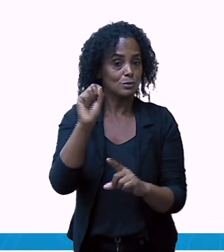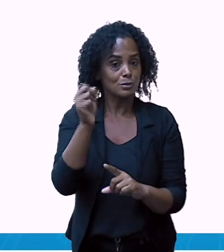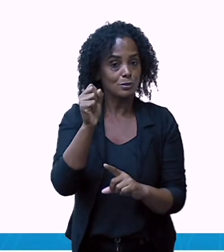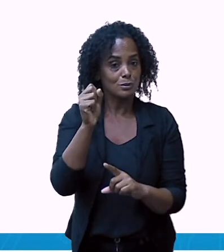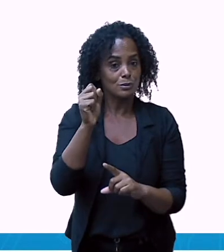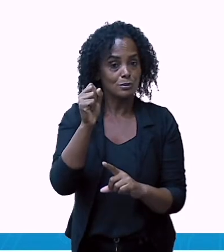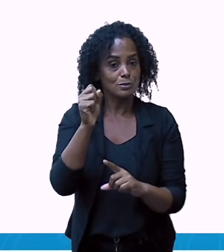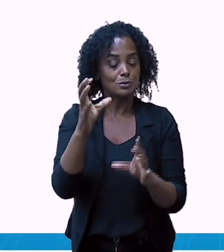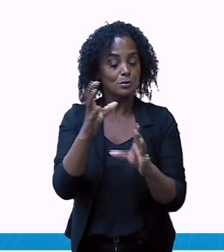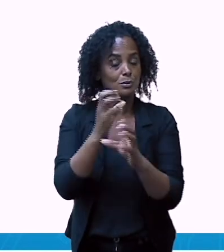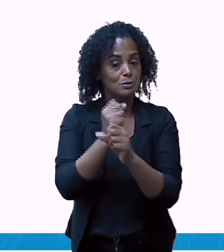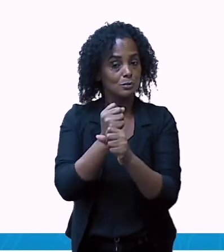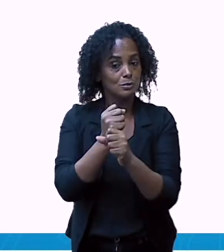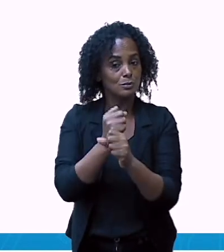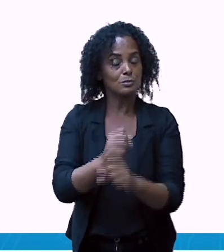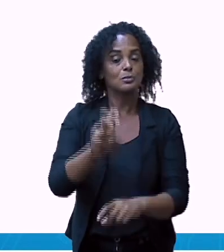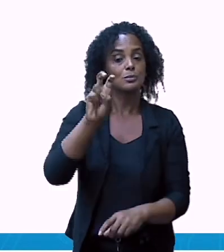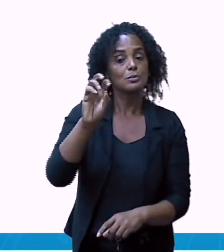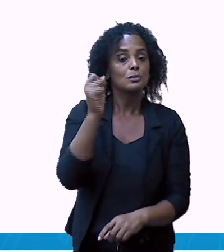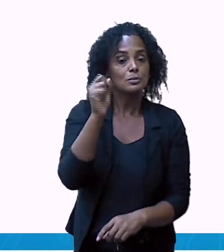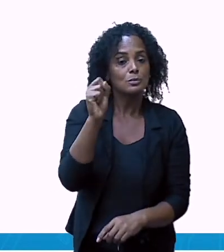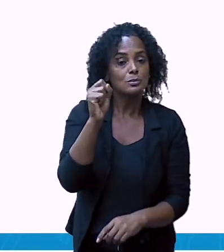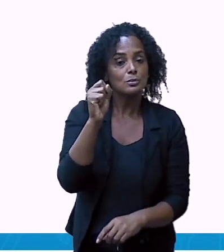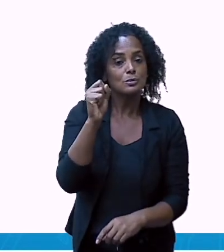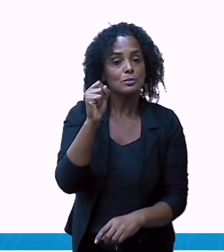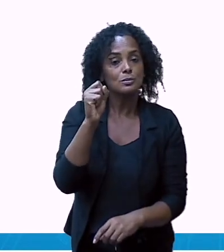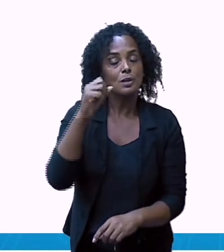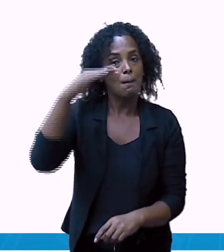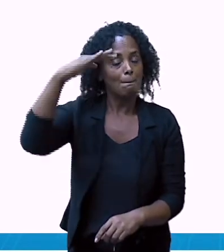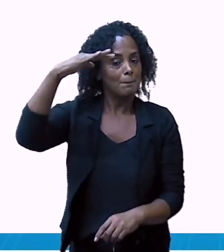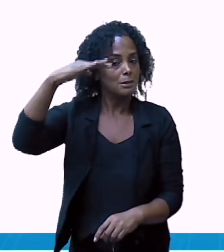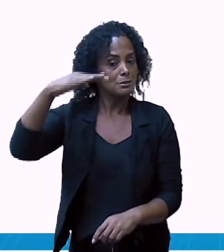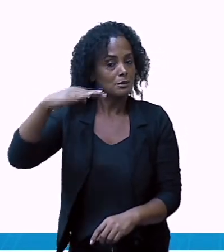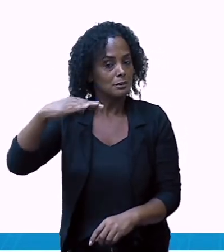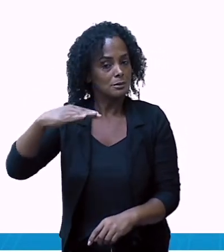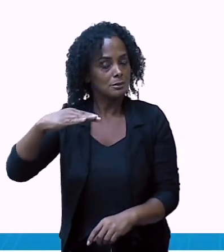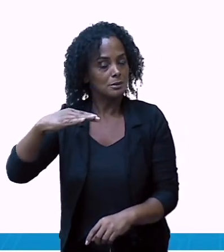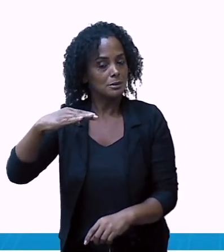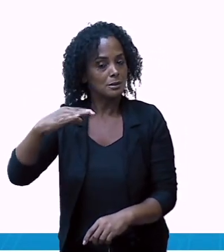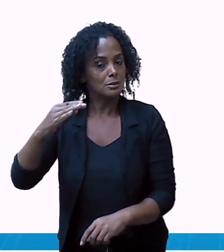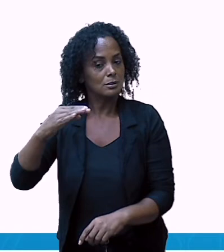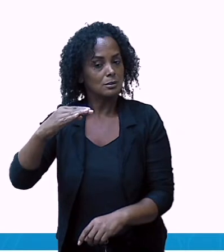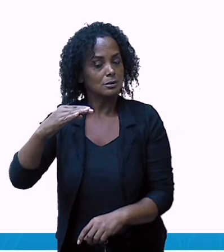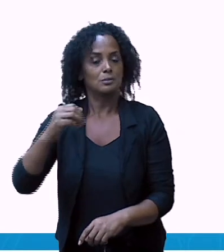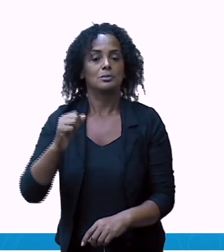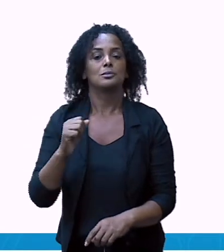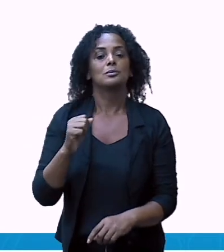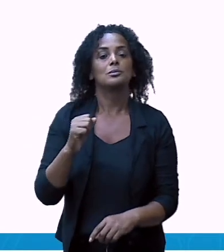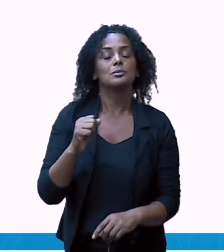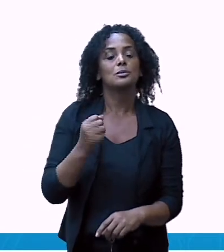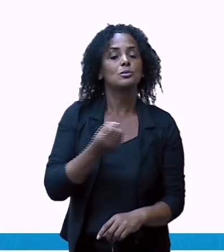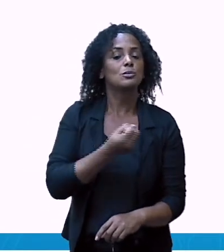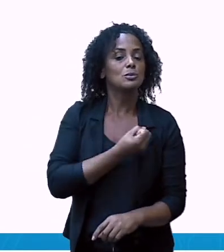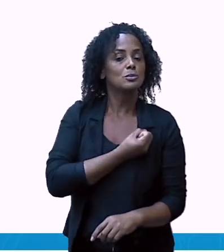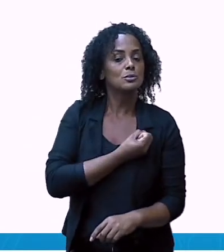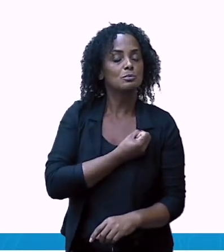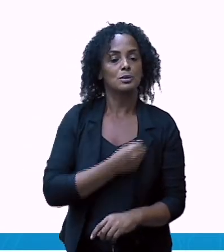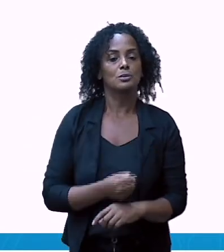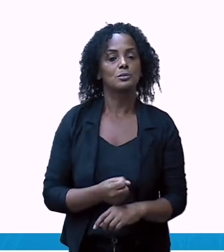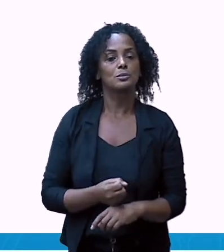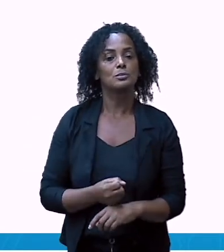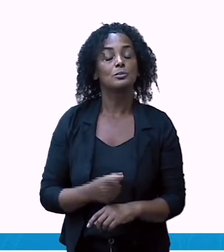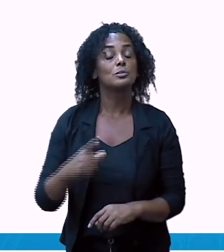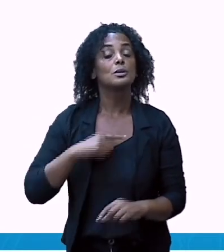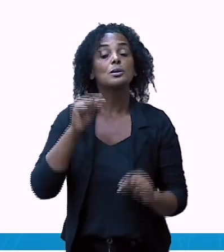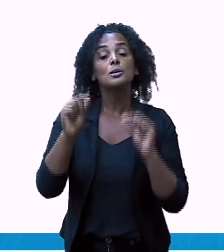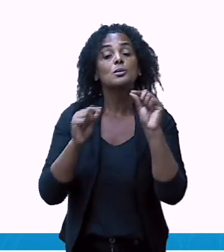vai dar 58. Vamos descer o restante da expressão numérica. Agora eu